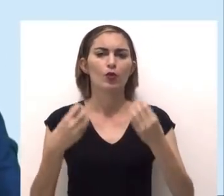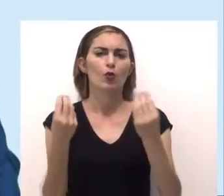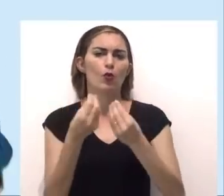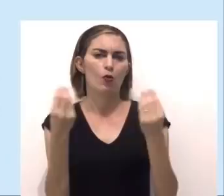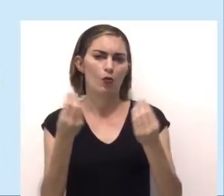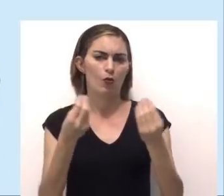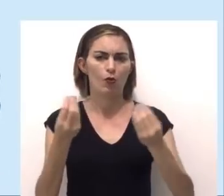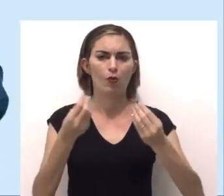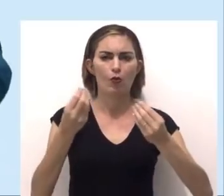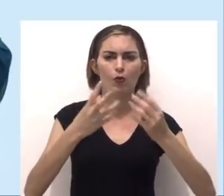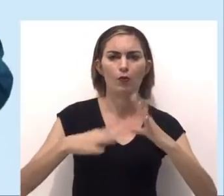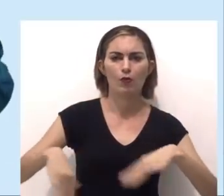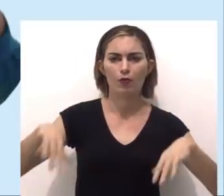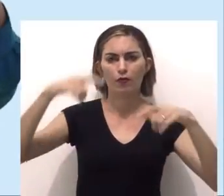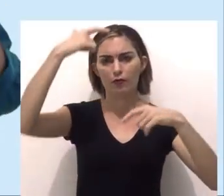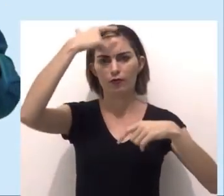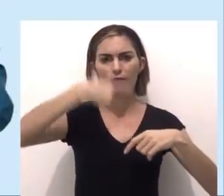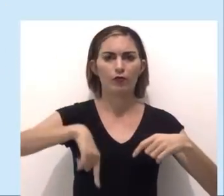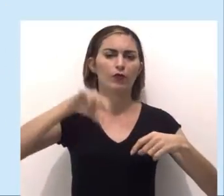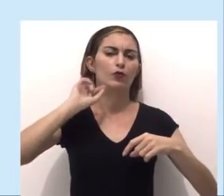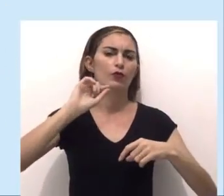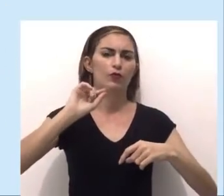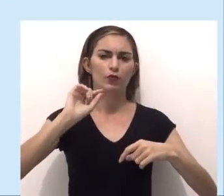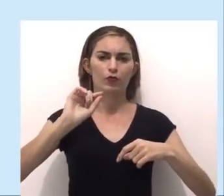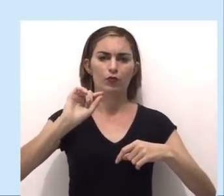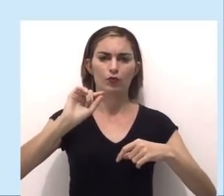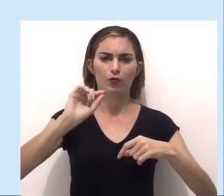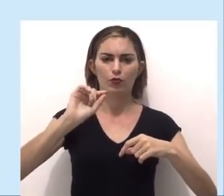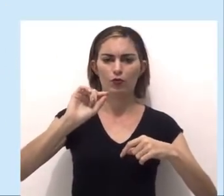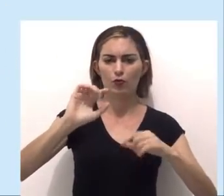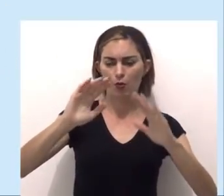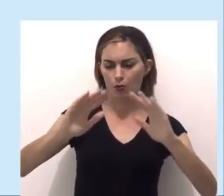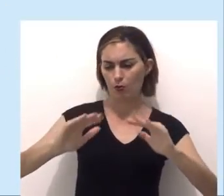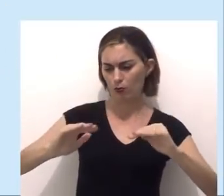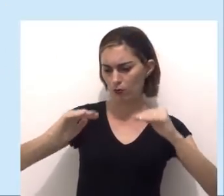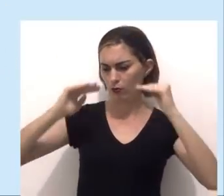legítimo, onde tivesse a figura de quem? De um